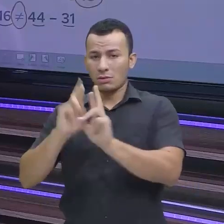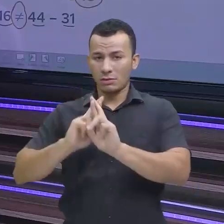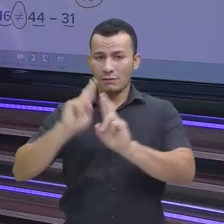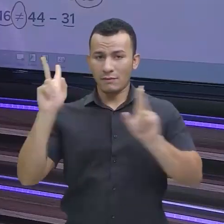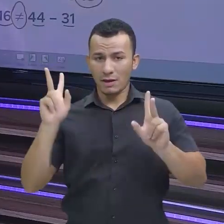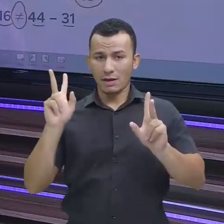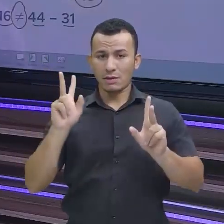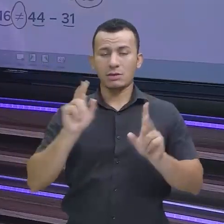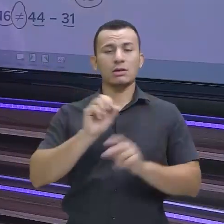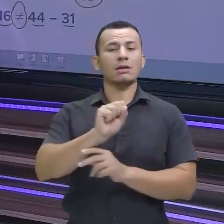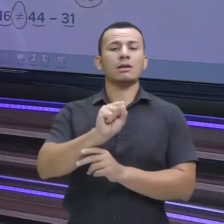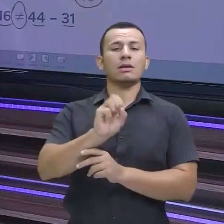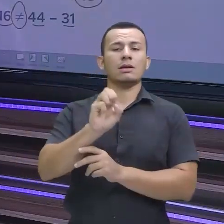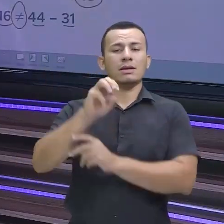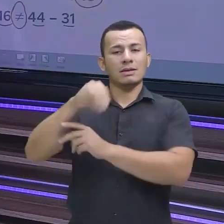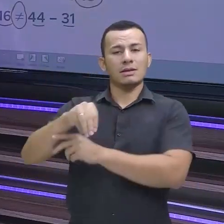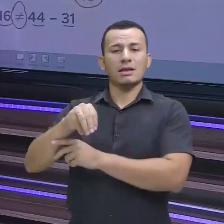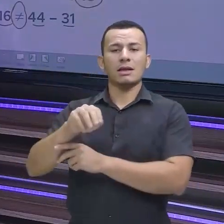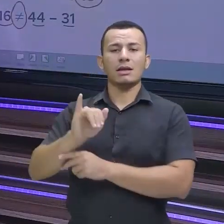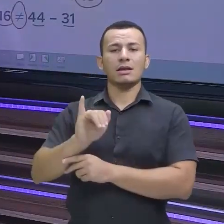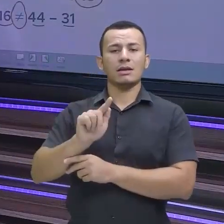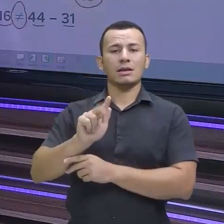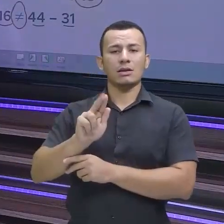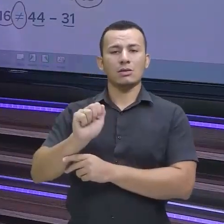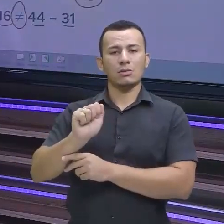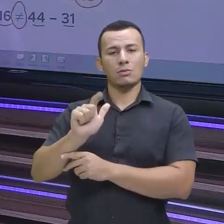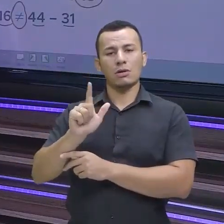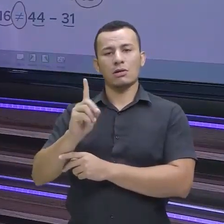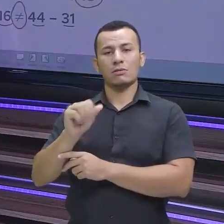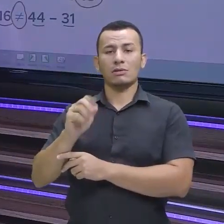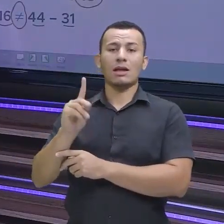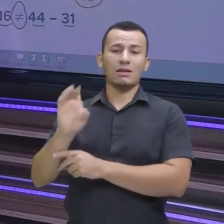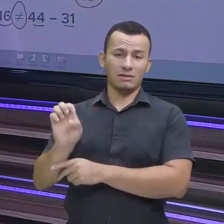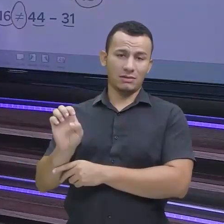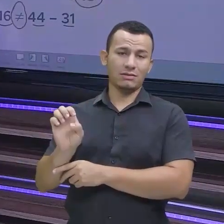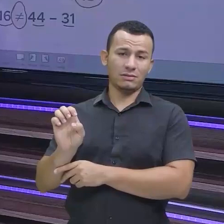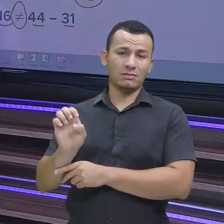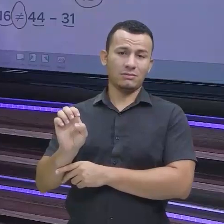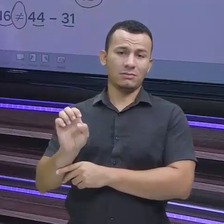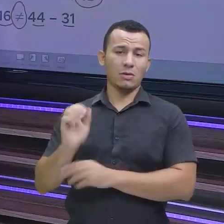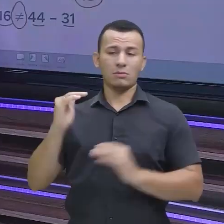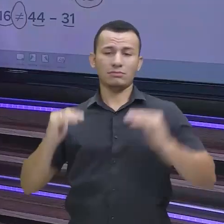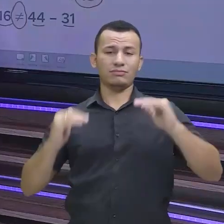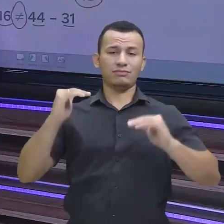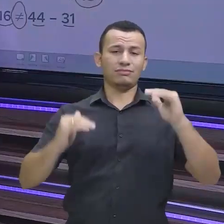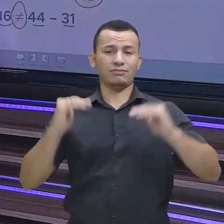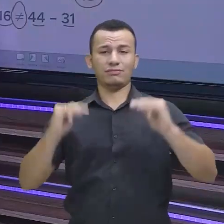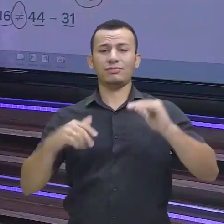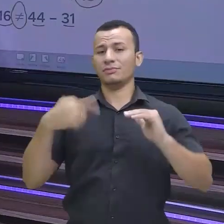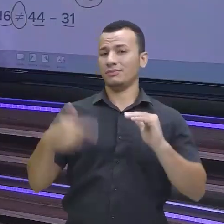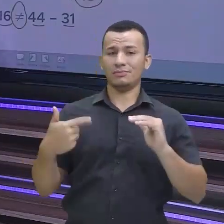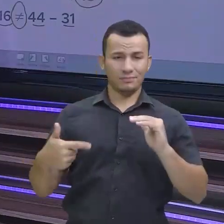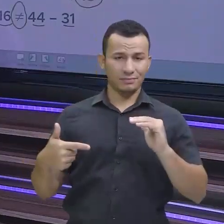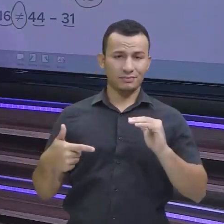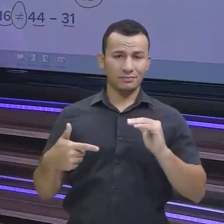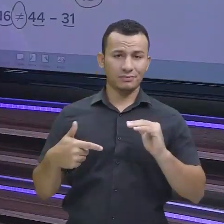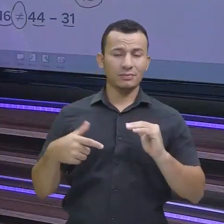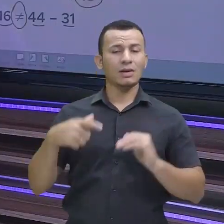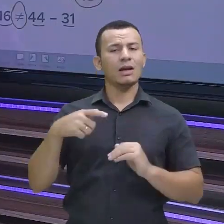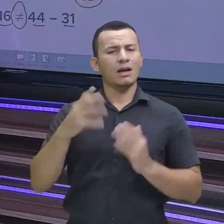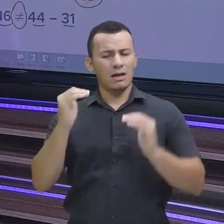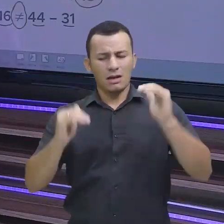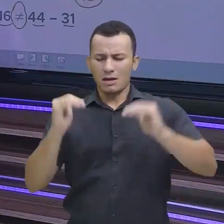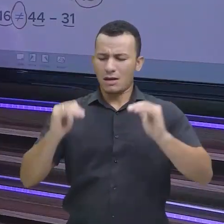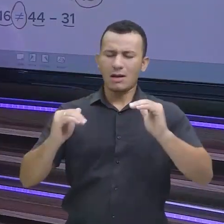é sem igualdade. Quando sem igualdade, sem equilíbrio. Falando em equilíbrio, vamos prestar atenção